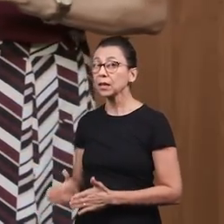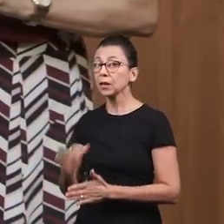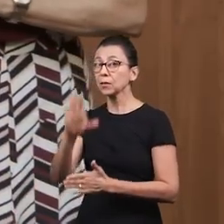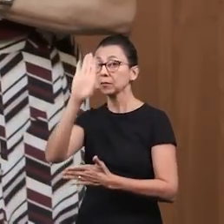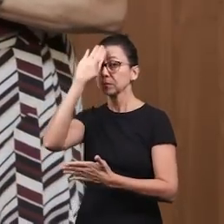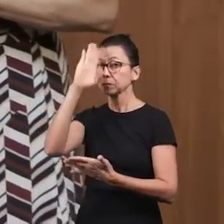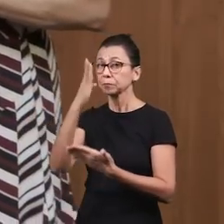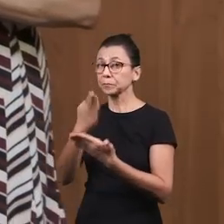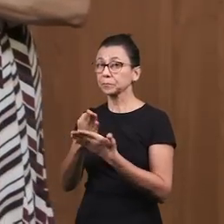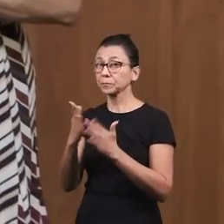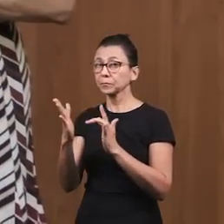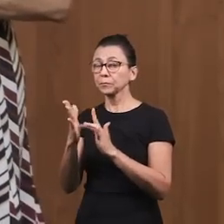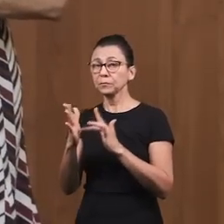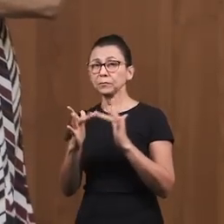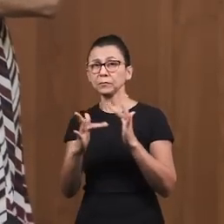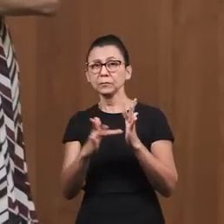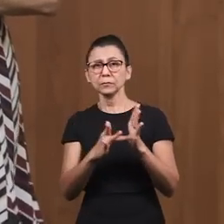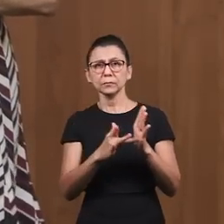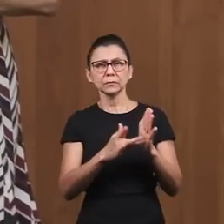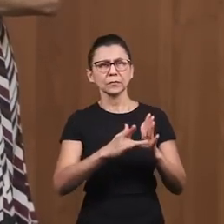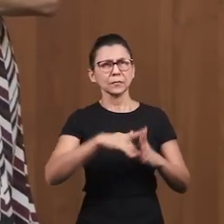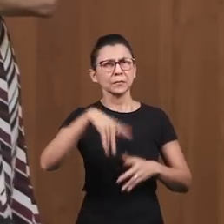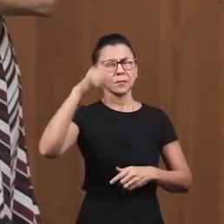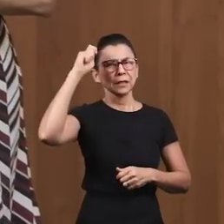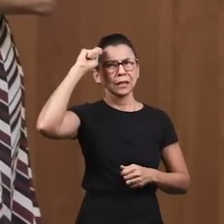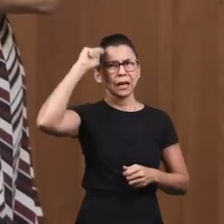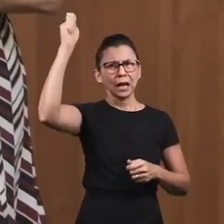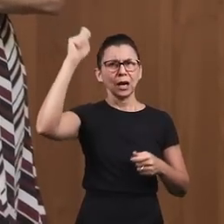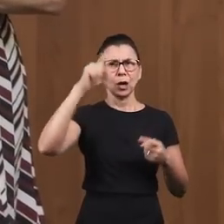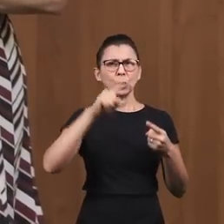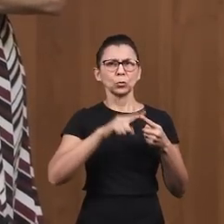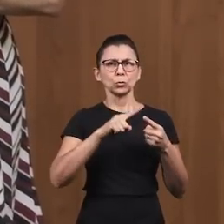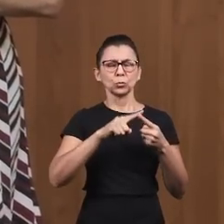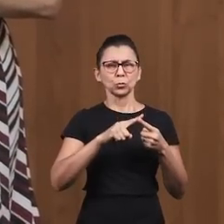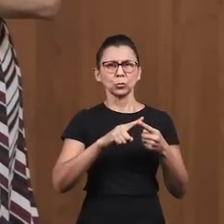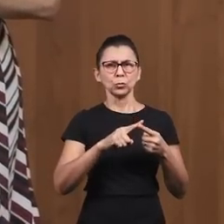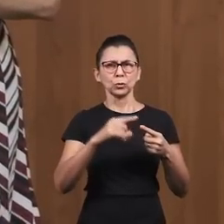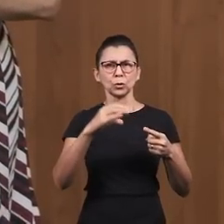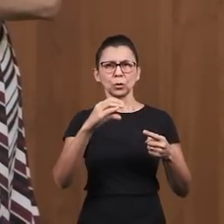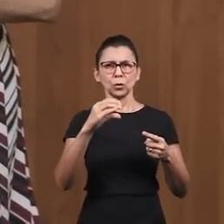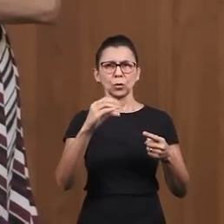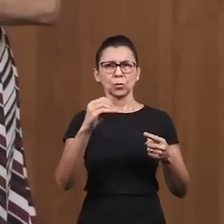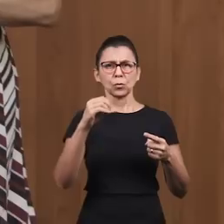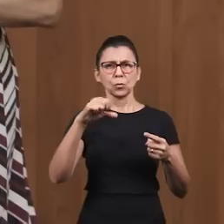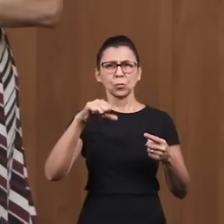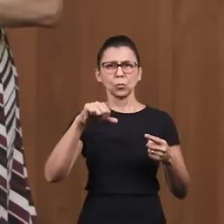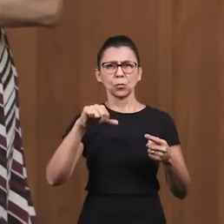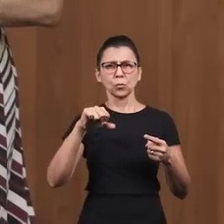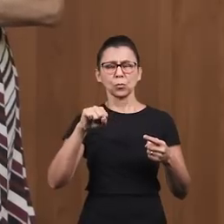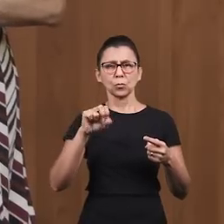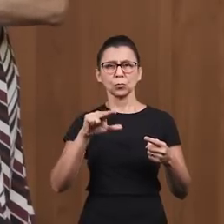fé. E o que que é autor e consumador da fé?